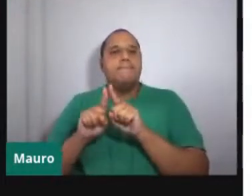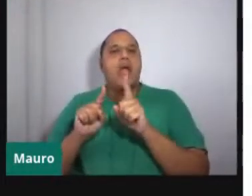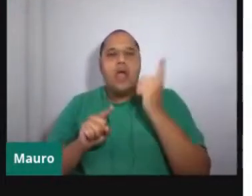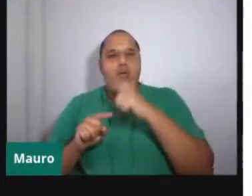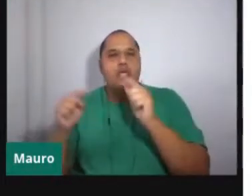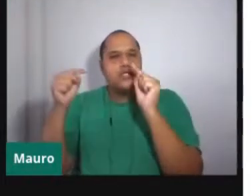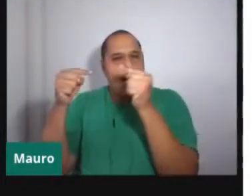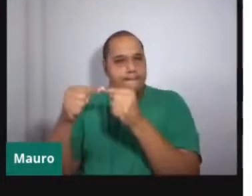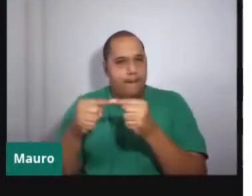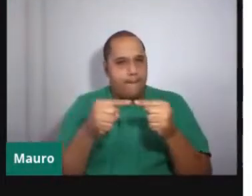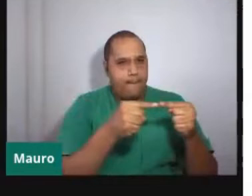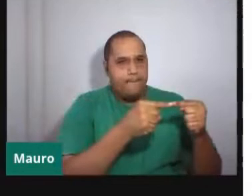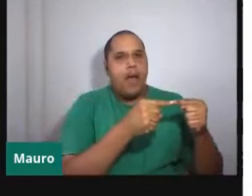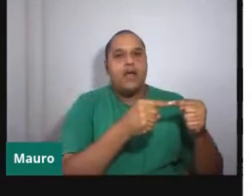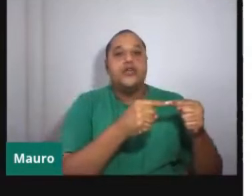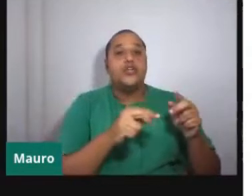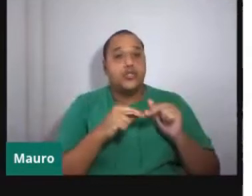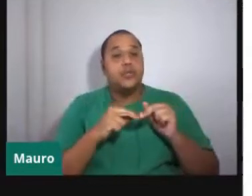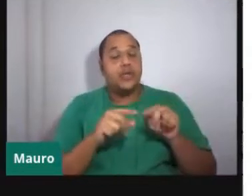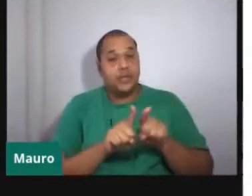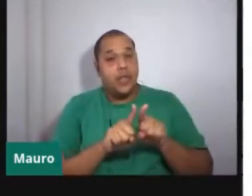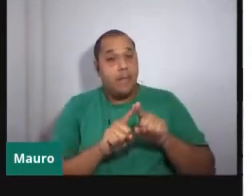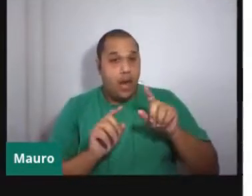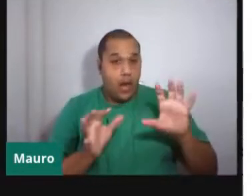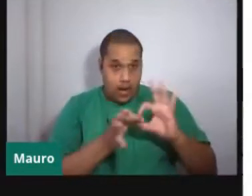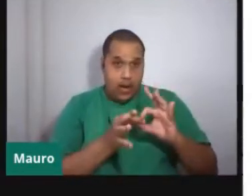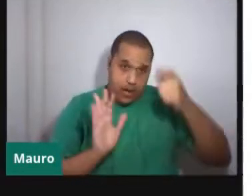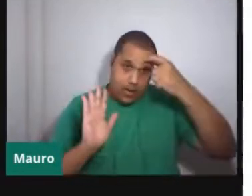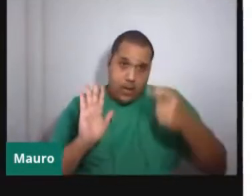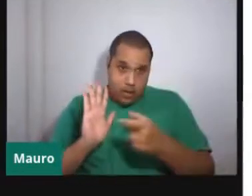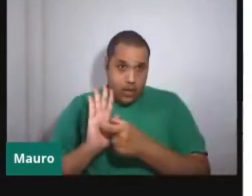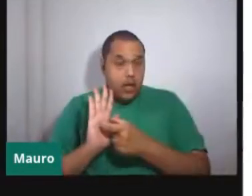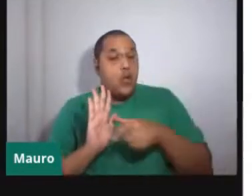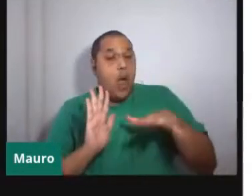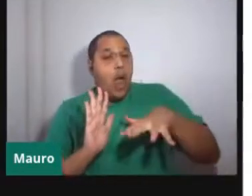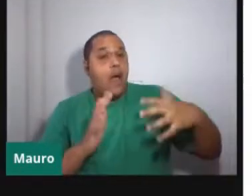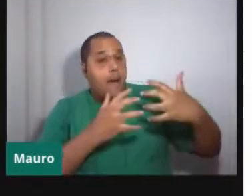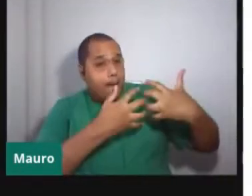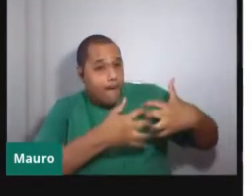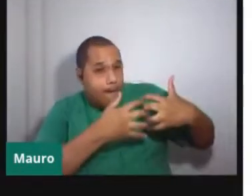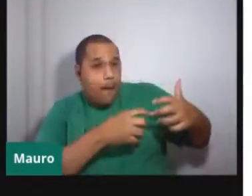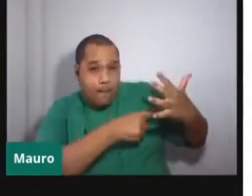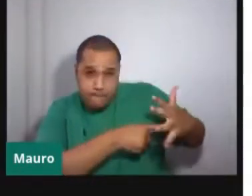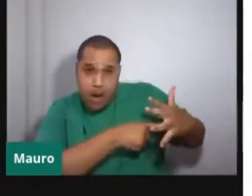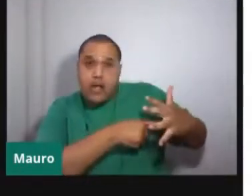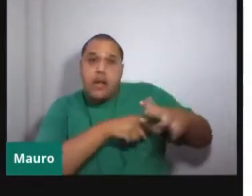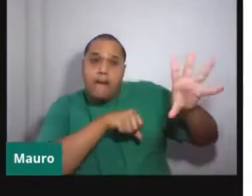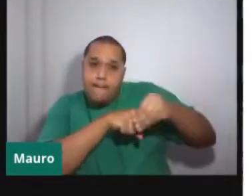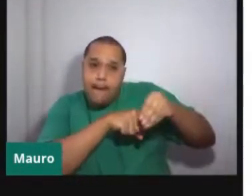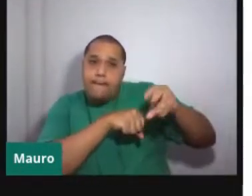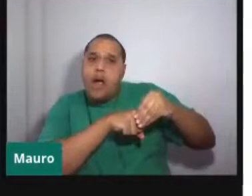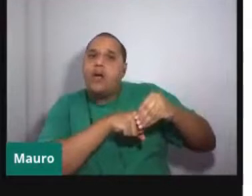também uma sub-área aí do machine learning, né? Aprendizado de máquina, é a descoberta de similaridades nos